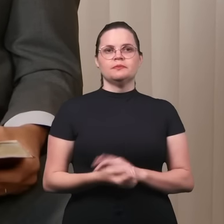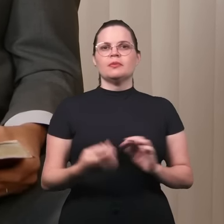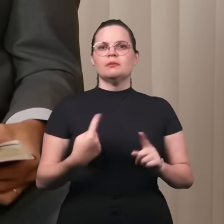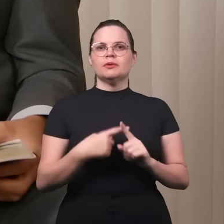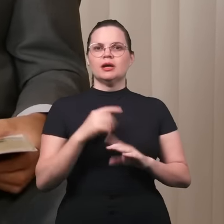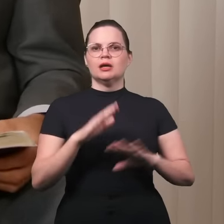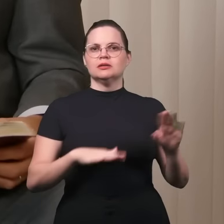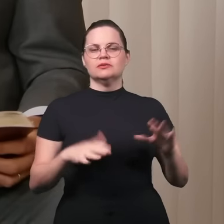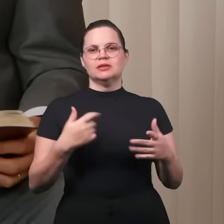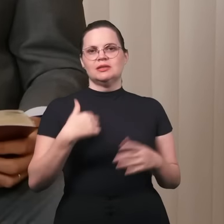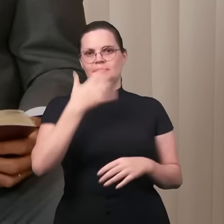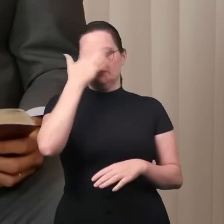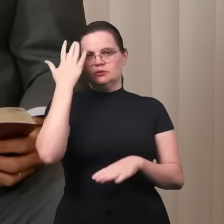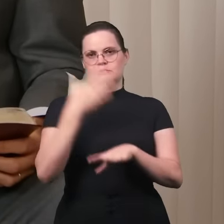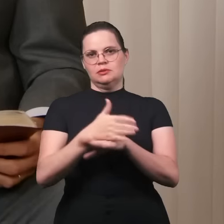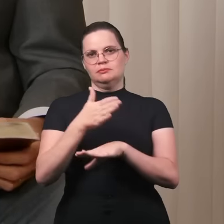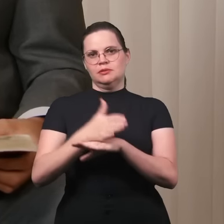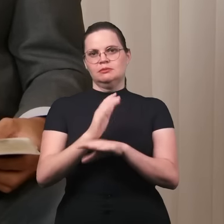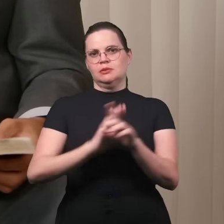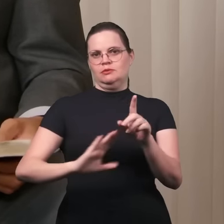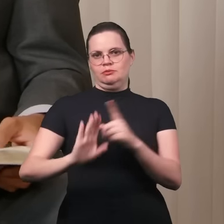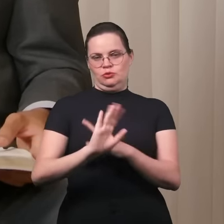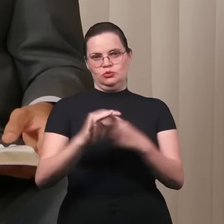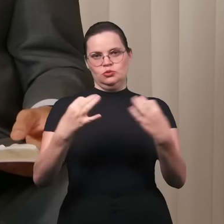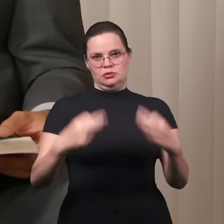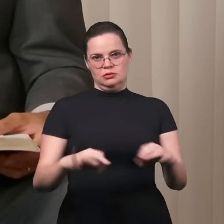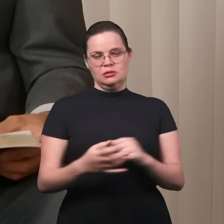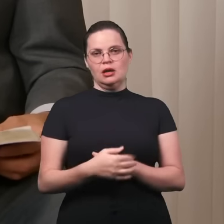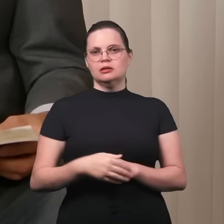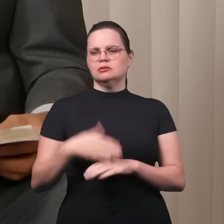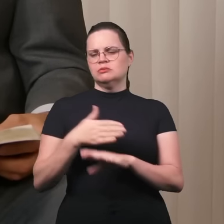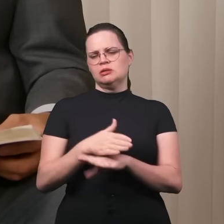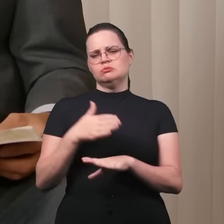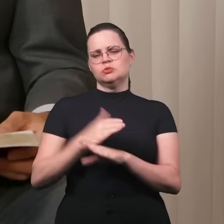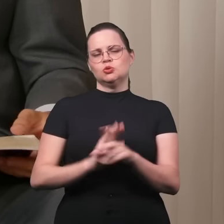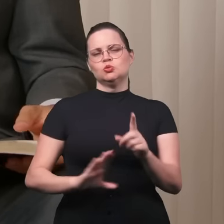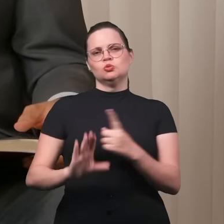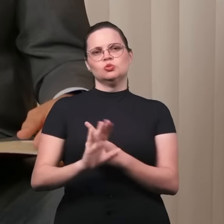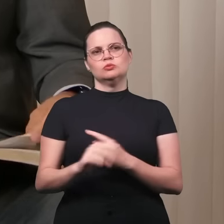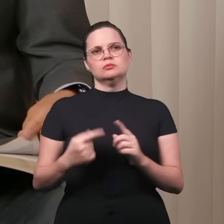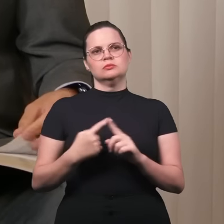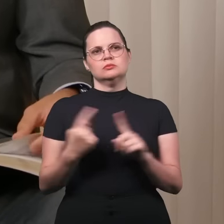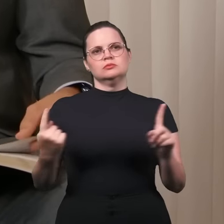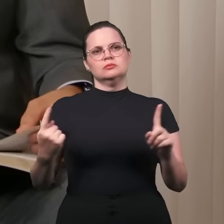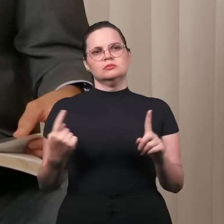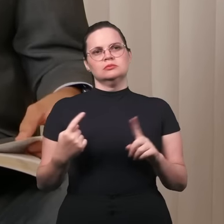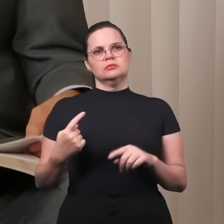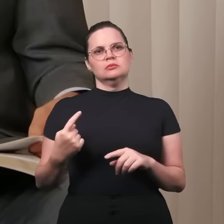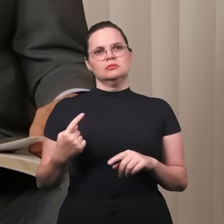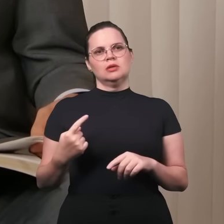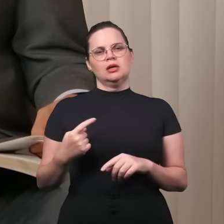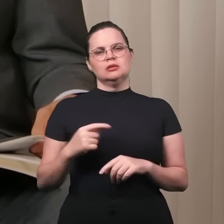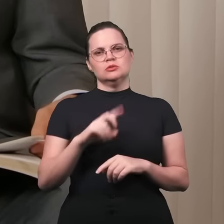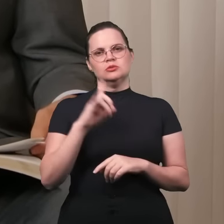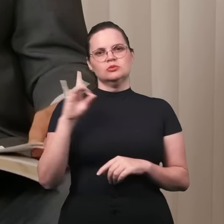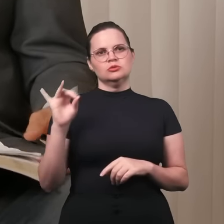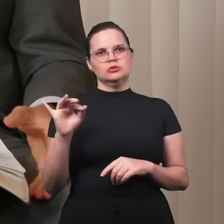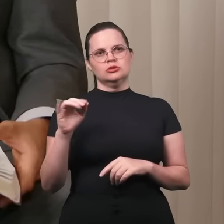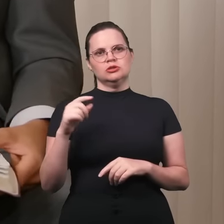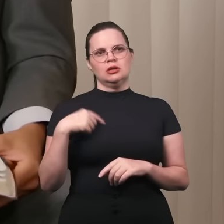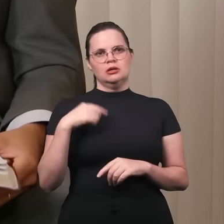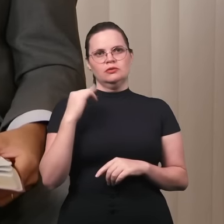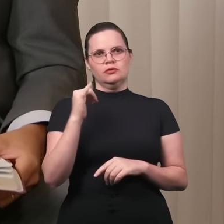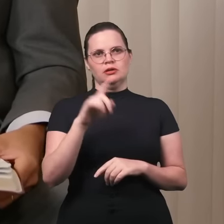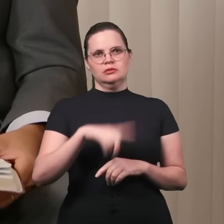vezes ali no culto, ela só é um frequentante, ela vai frequentando. Mas eu digo aqui uma coisa aos